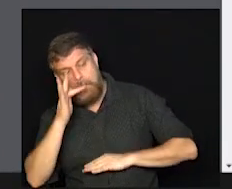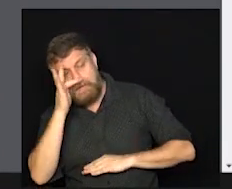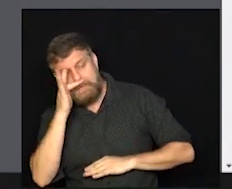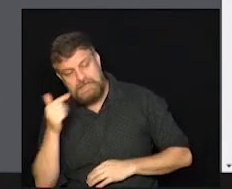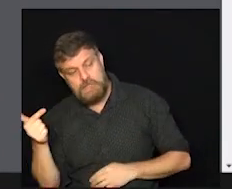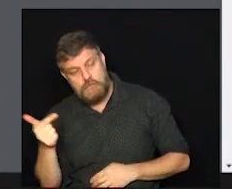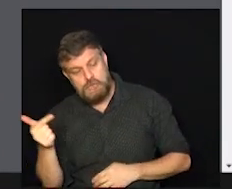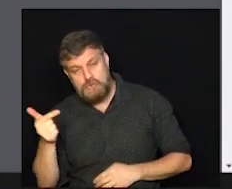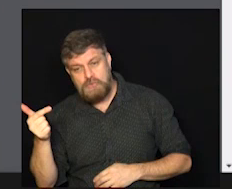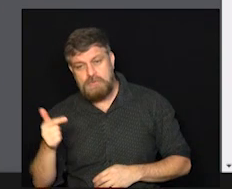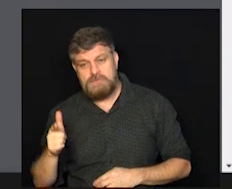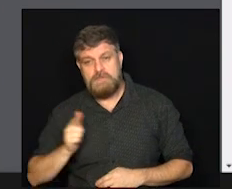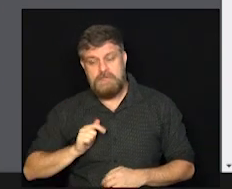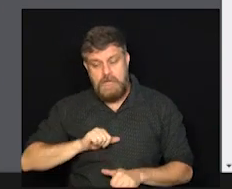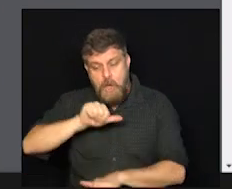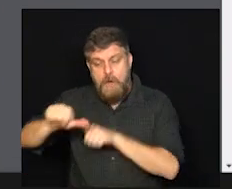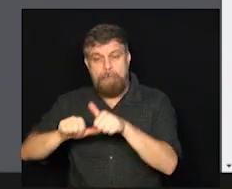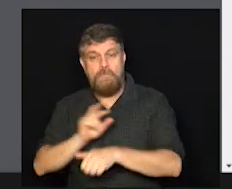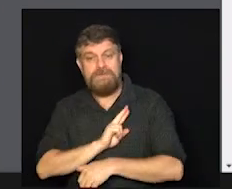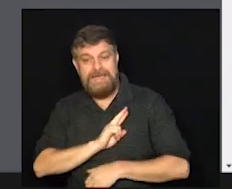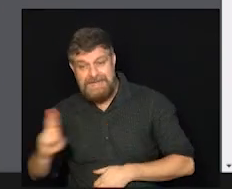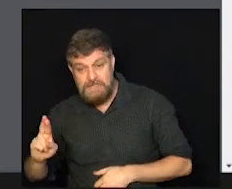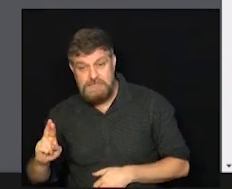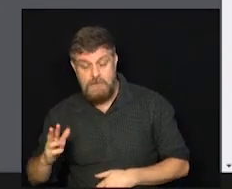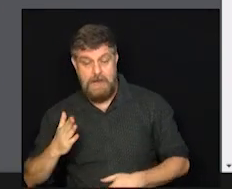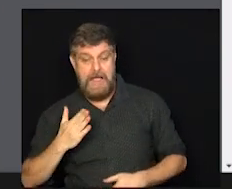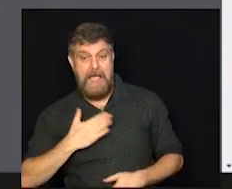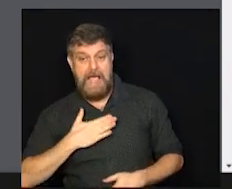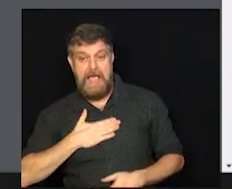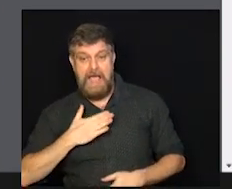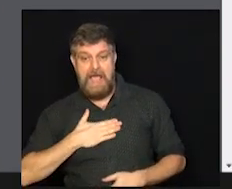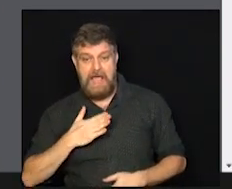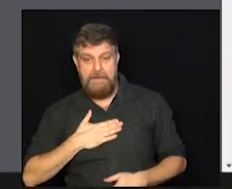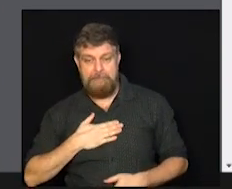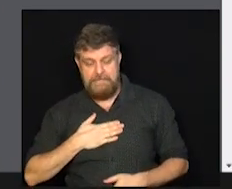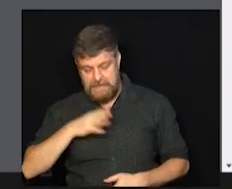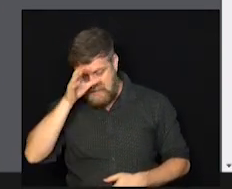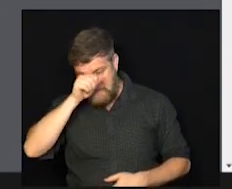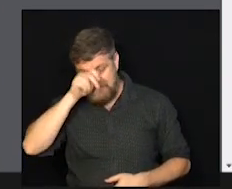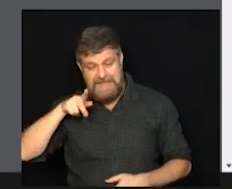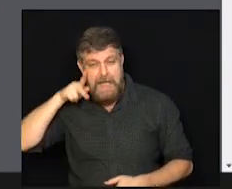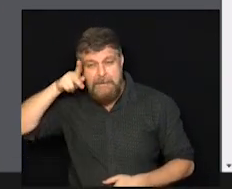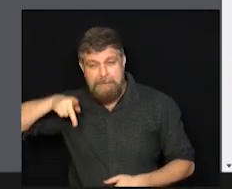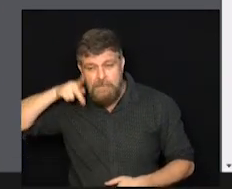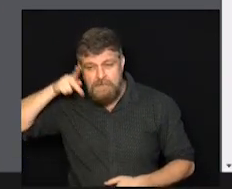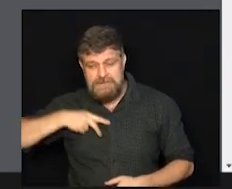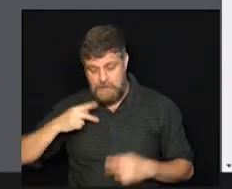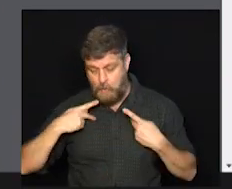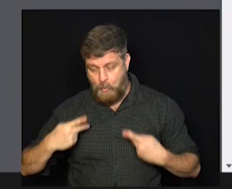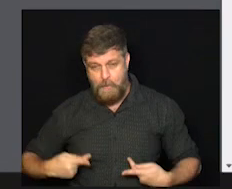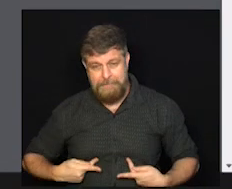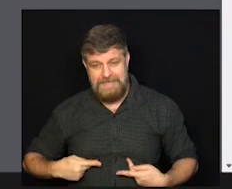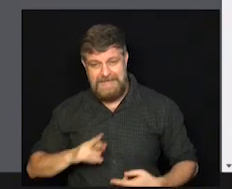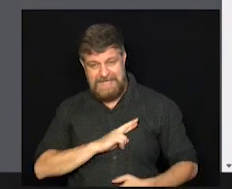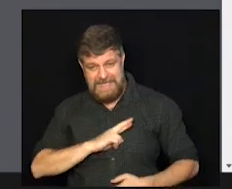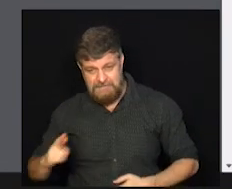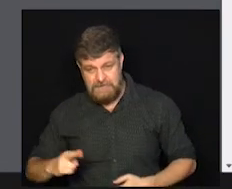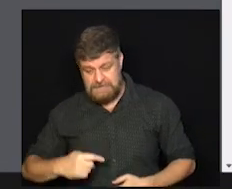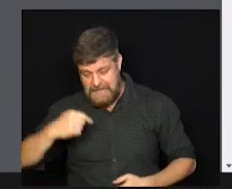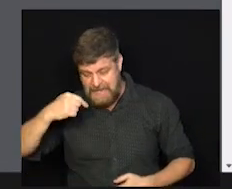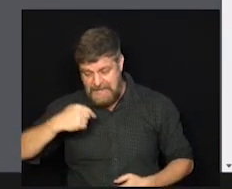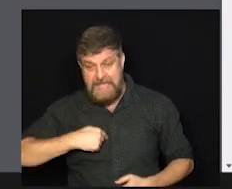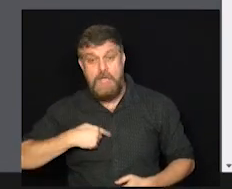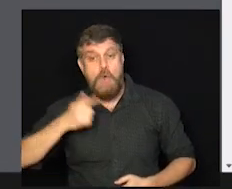outra denominação religiosa, mas a formação política, social, religiosa e humana que eu recebi nas